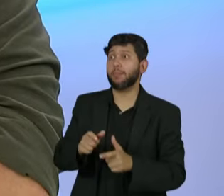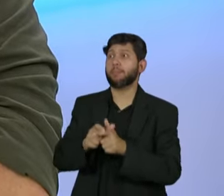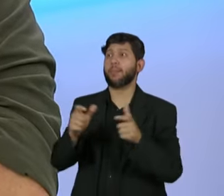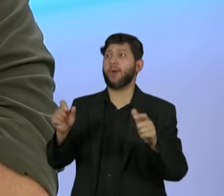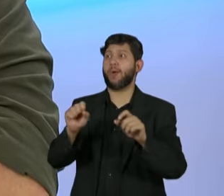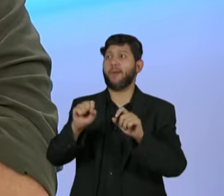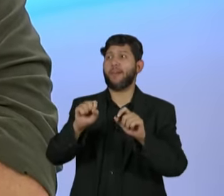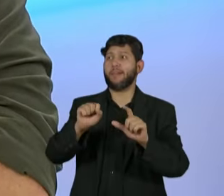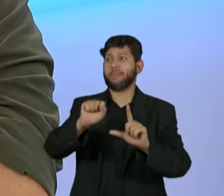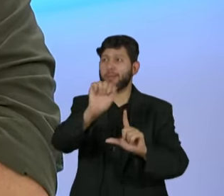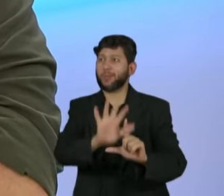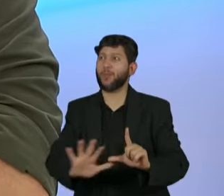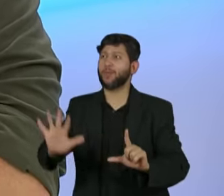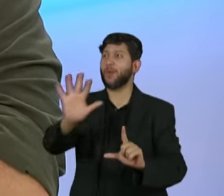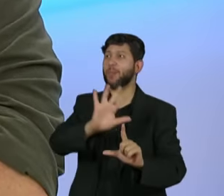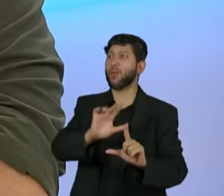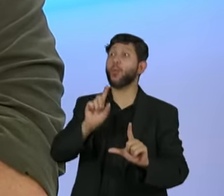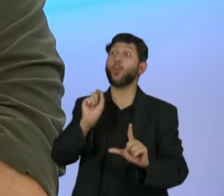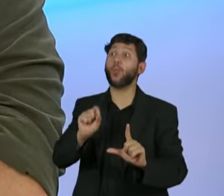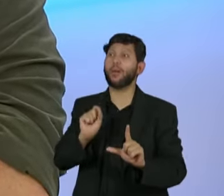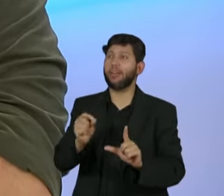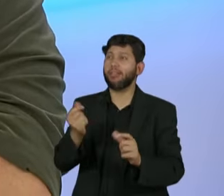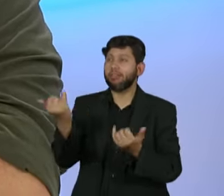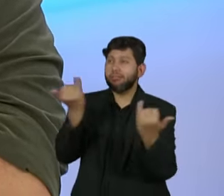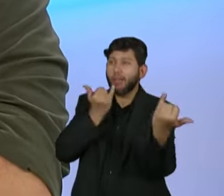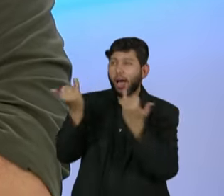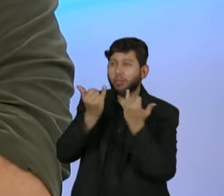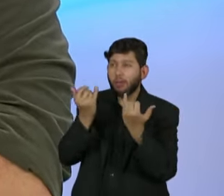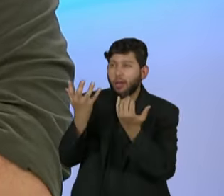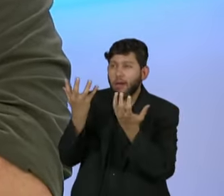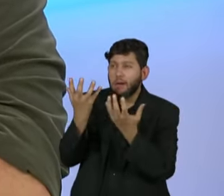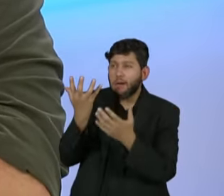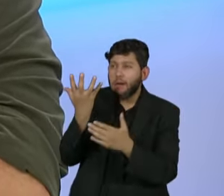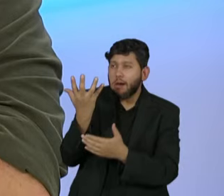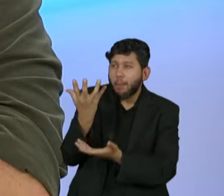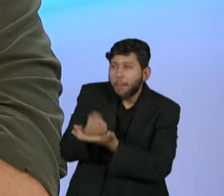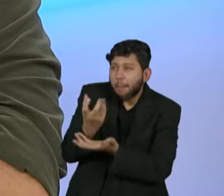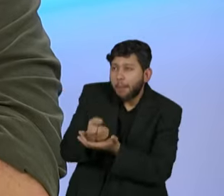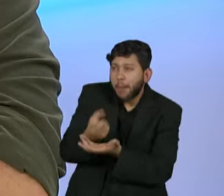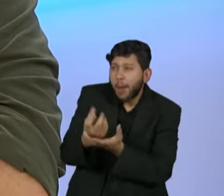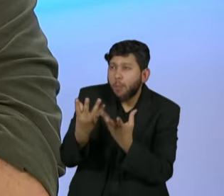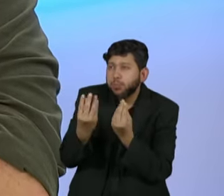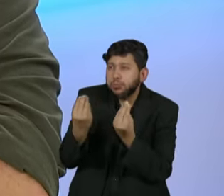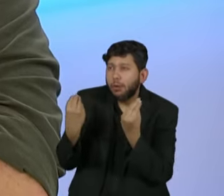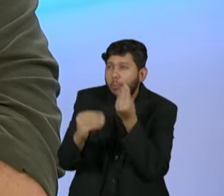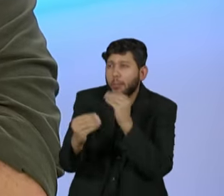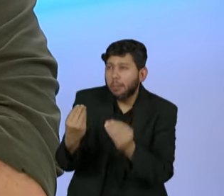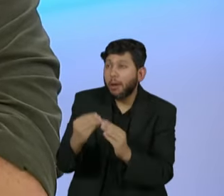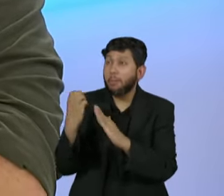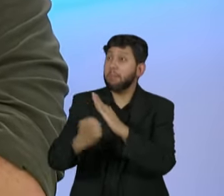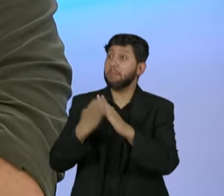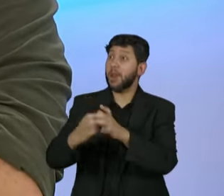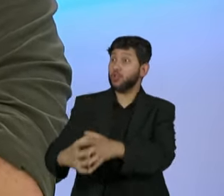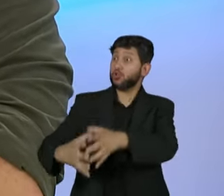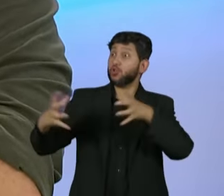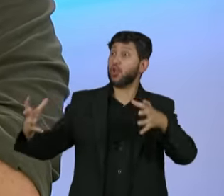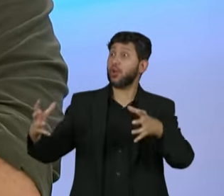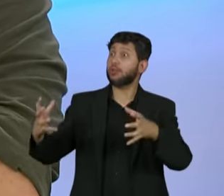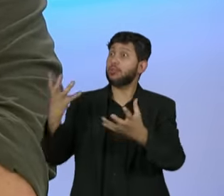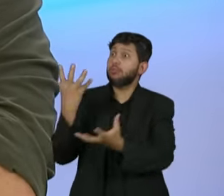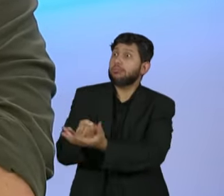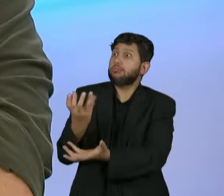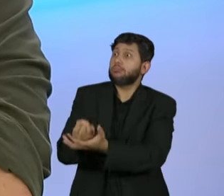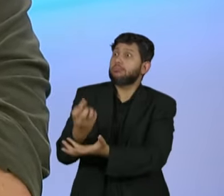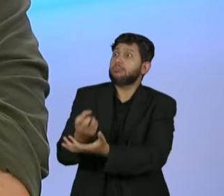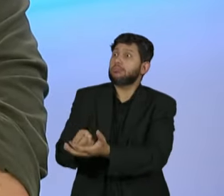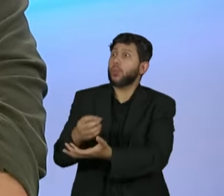plataformas digitais hoje em dia é uma concentração de dados poder e dinheiro em poucas empresas gigantes né as maiores empresas do